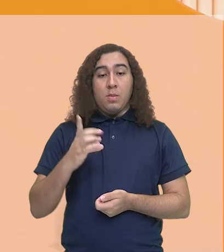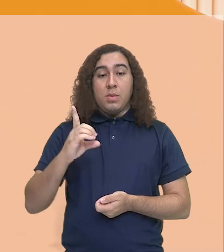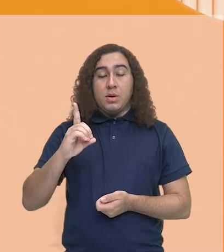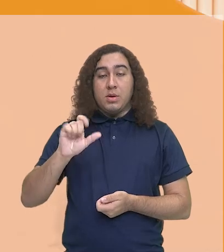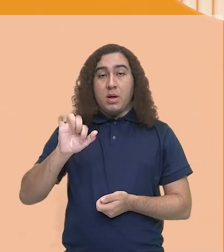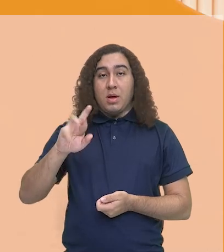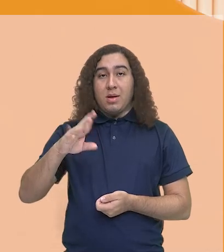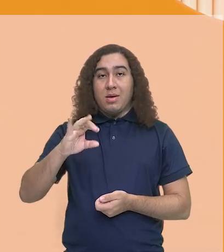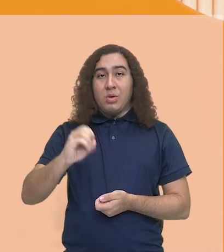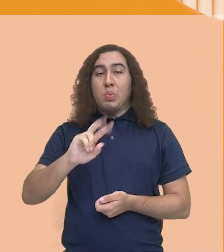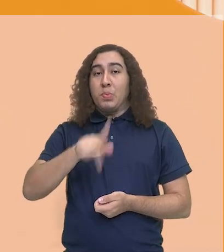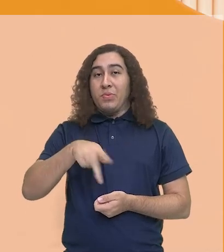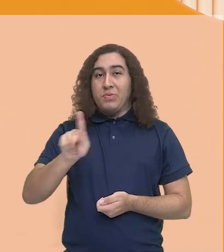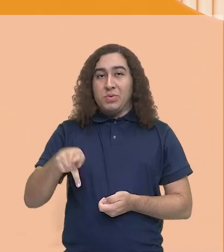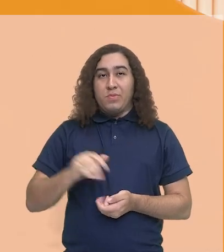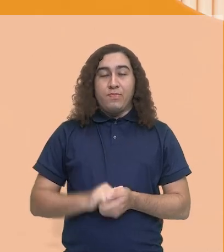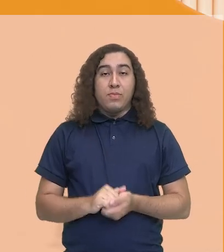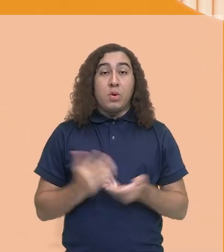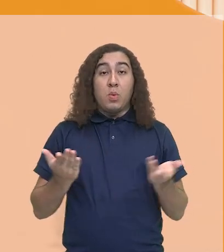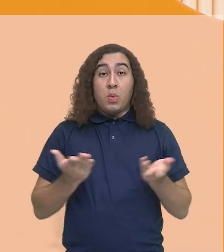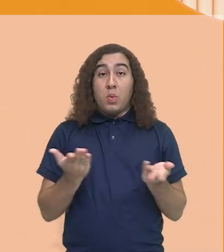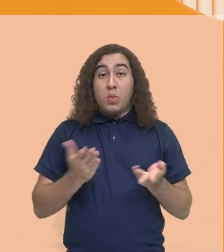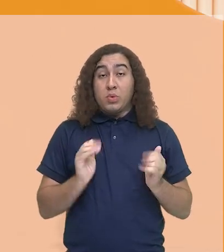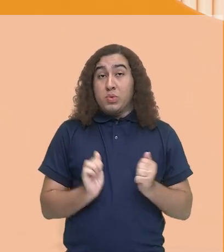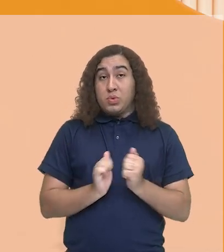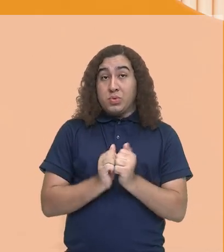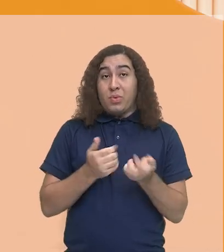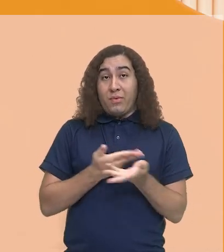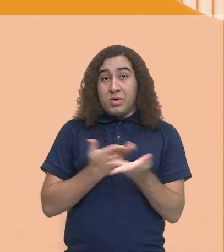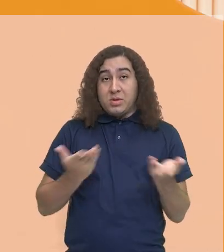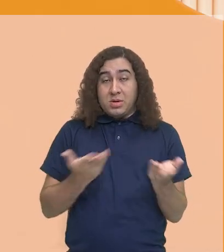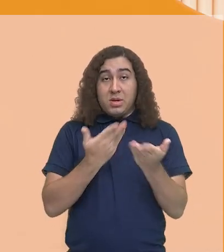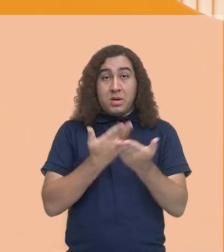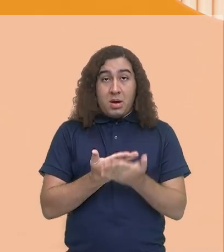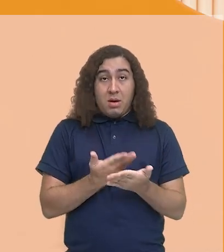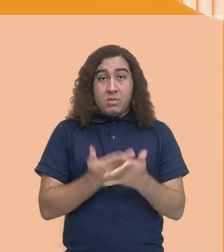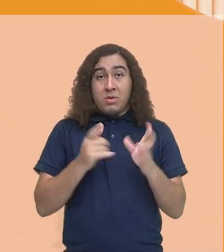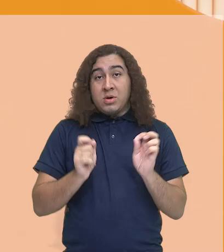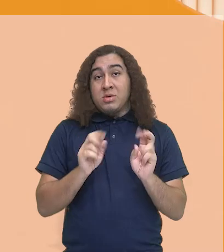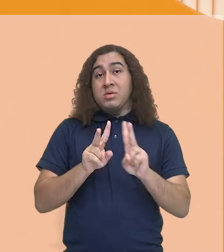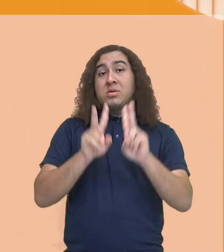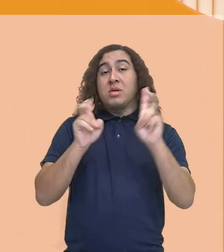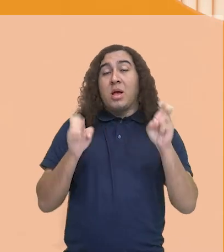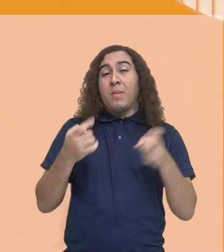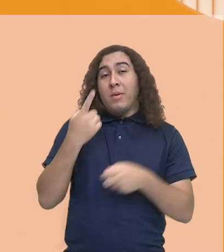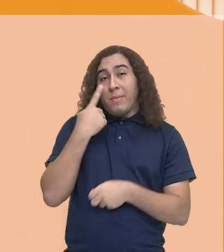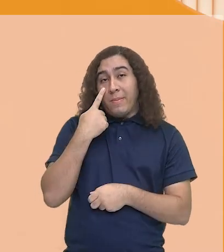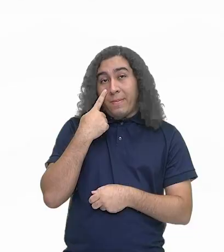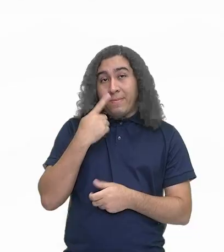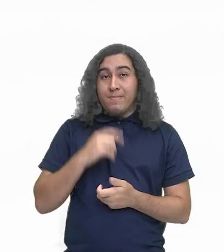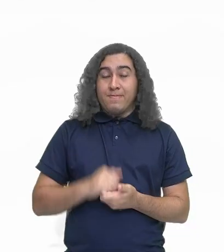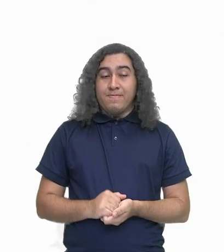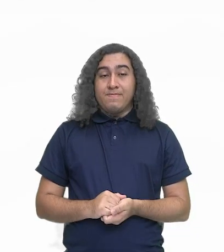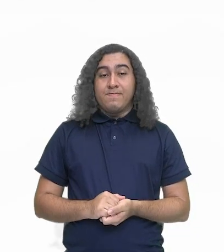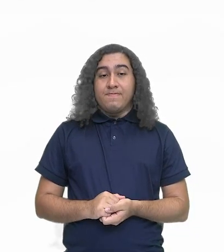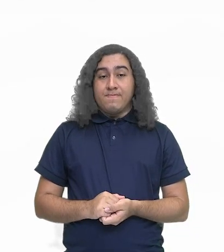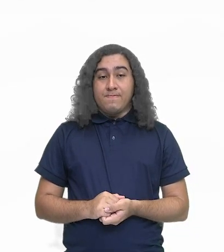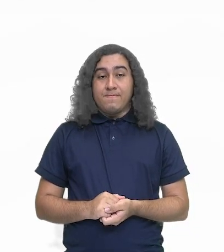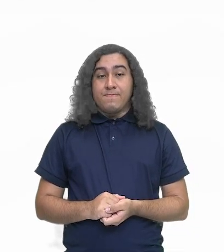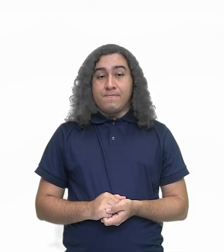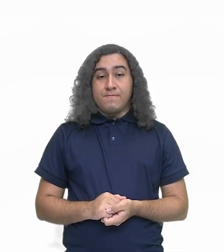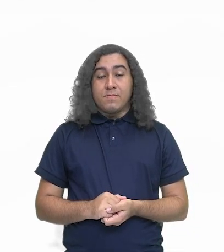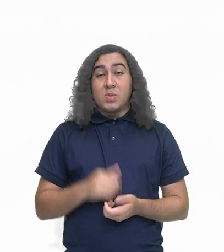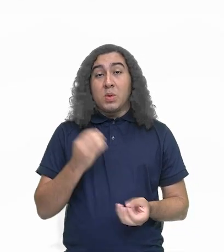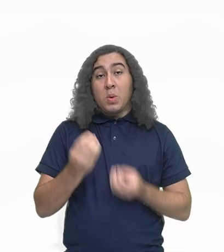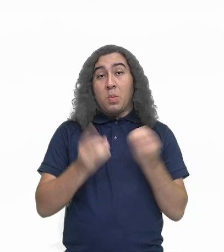Dário Pinheiro e vou ficar com vocês nesta aula que tem como objeto de conhecimento